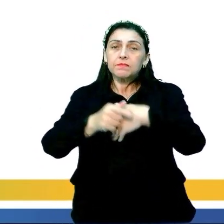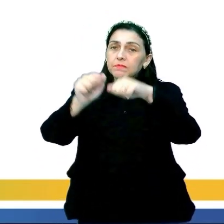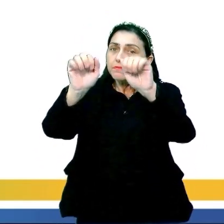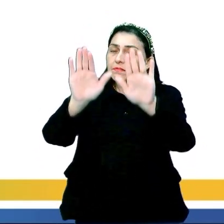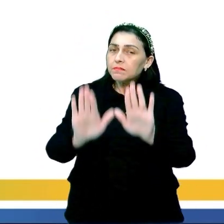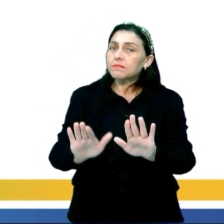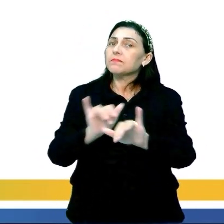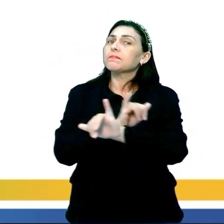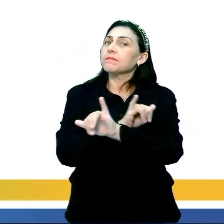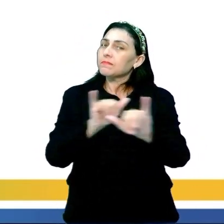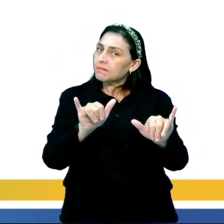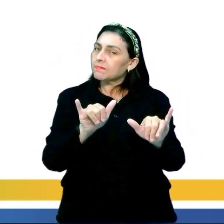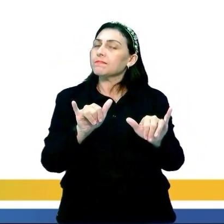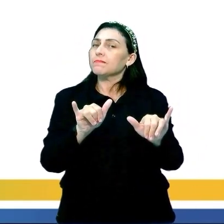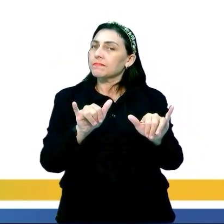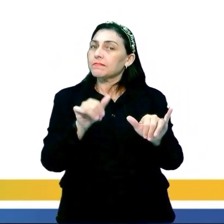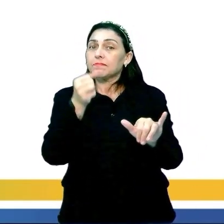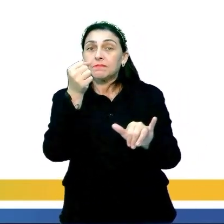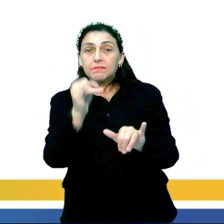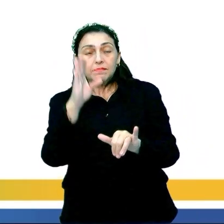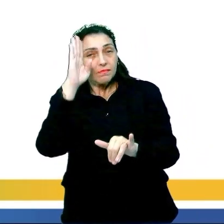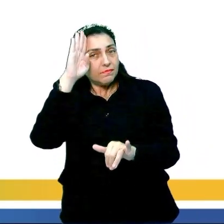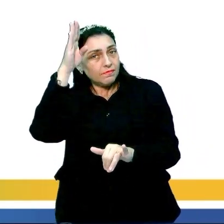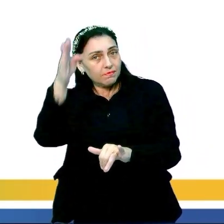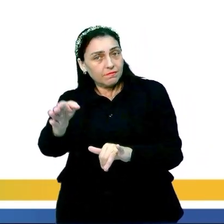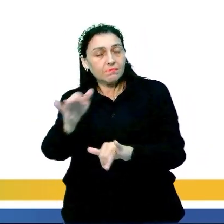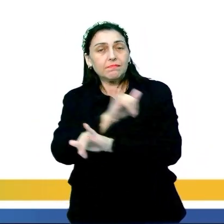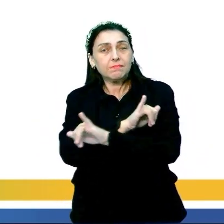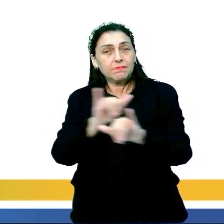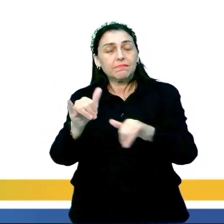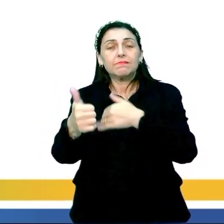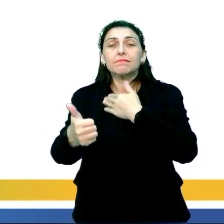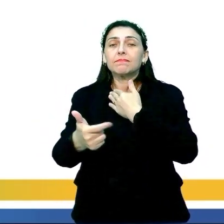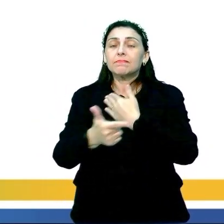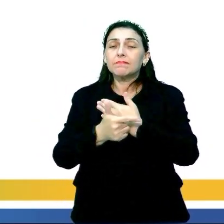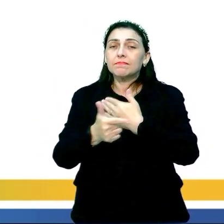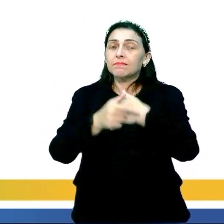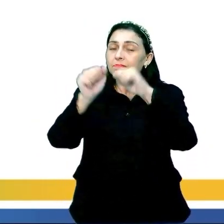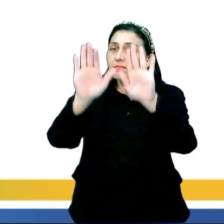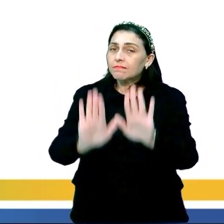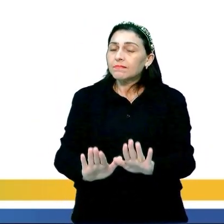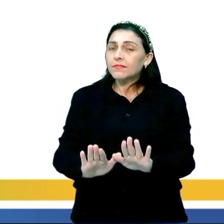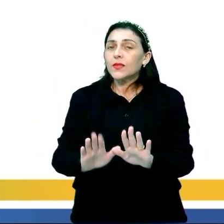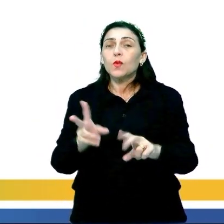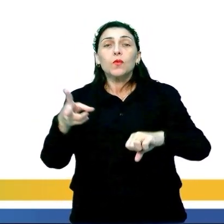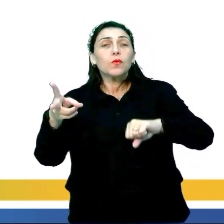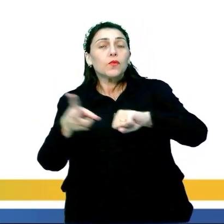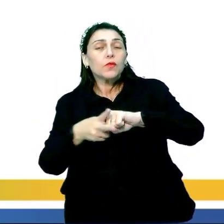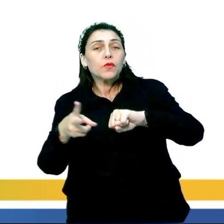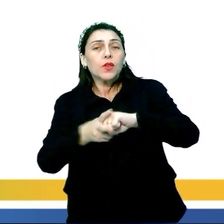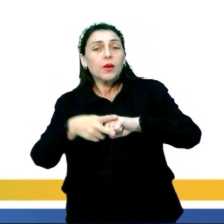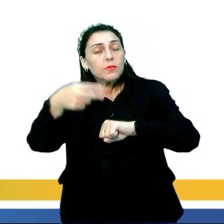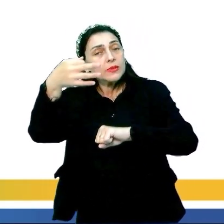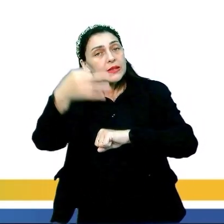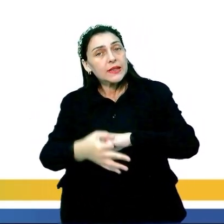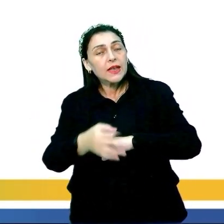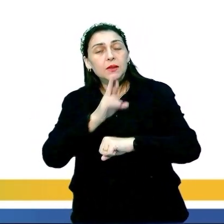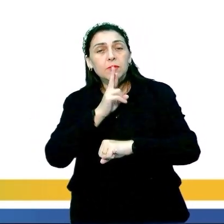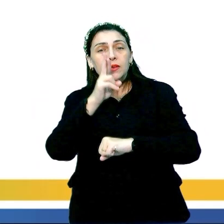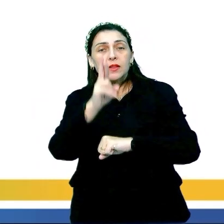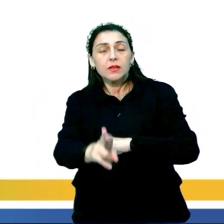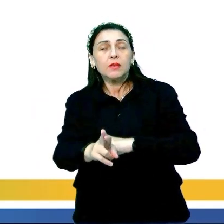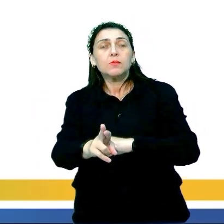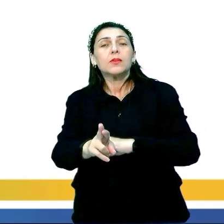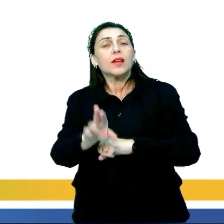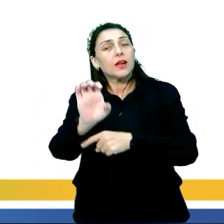cartaz? Informar, né, gente? Se o principal objetivo do cartaz é informar, então o único verbo que estaria correto aí para responder